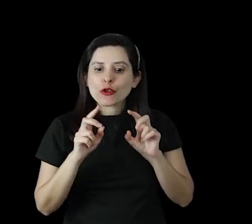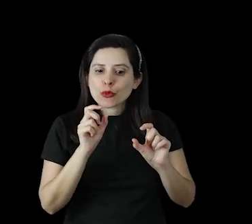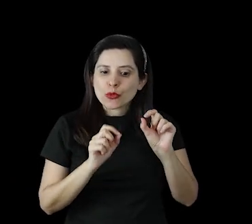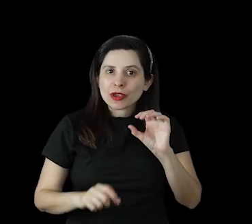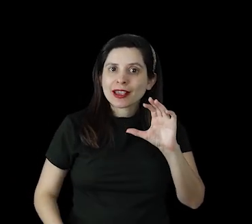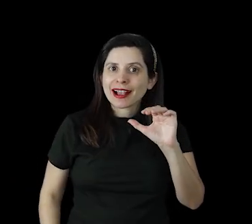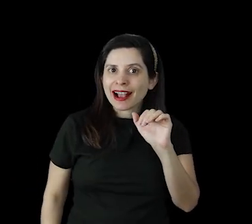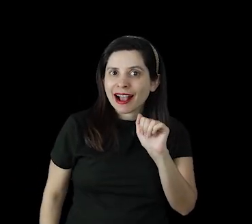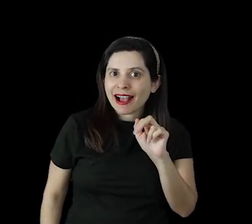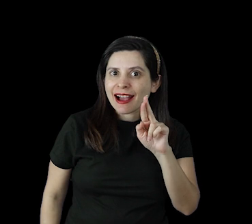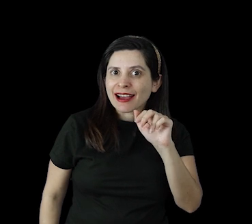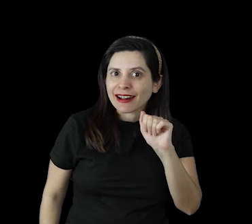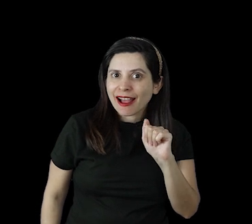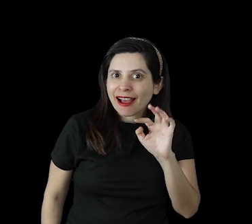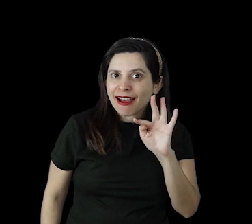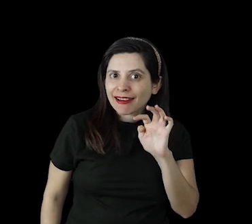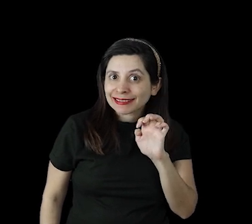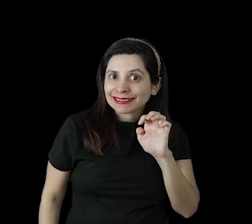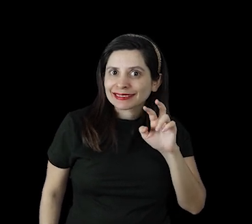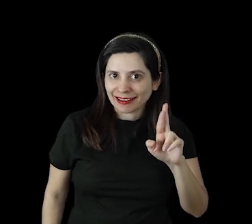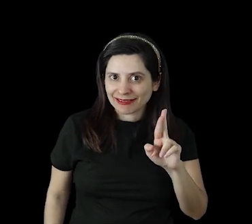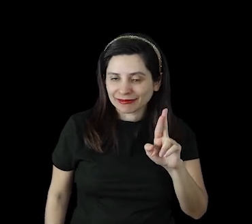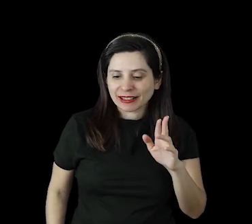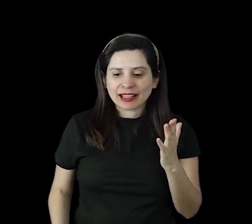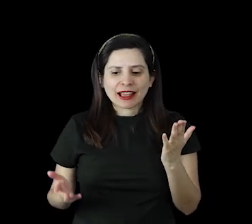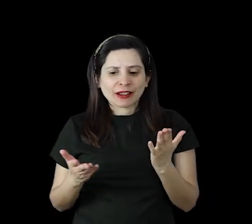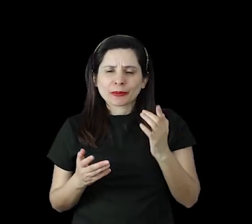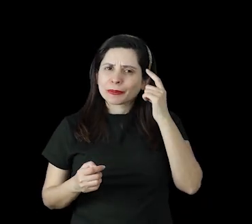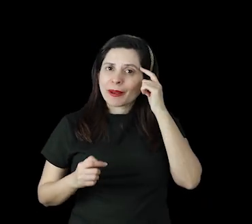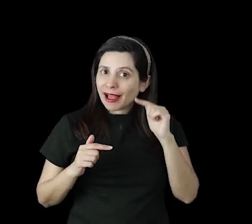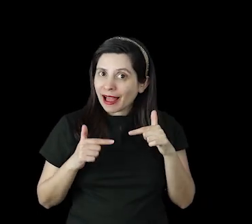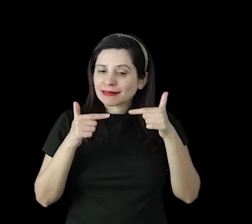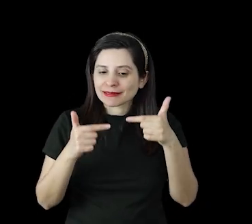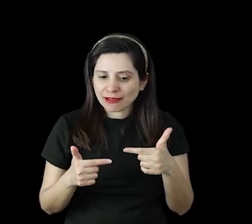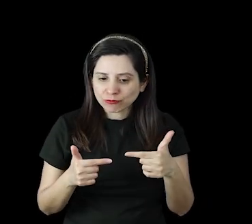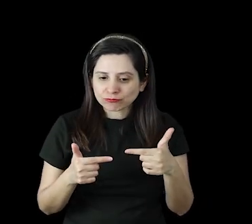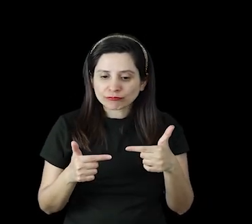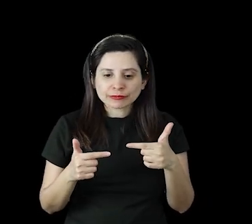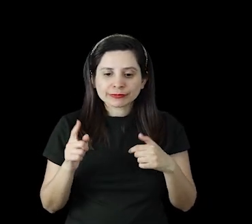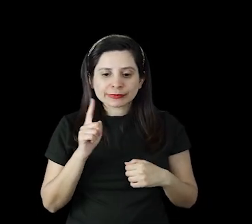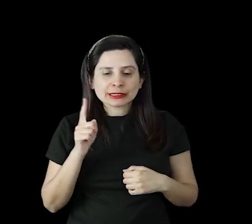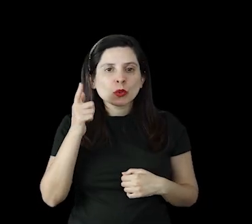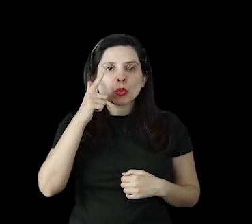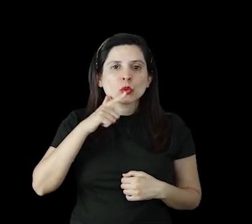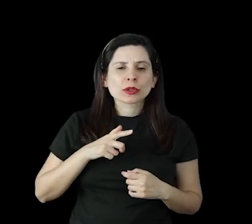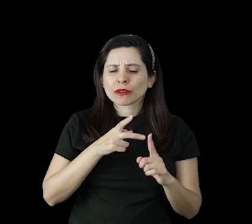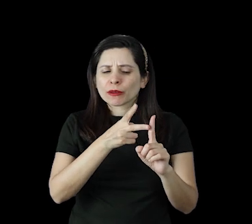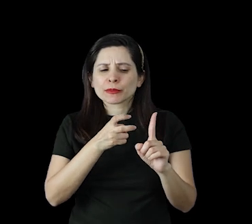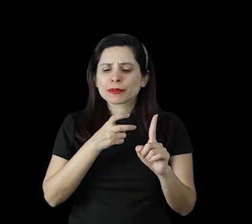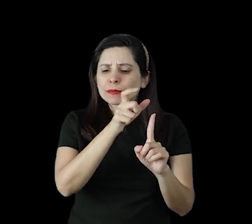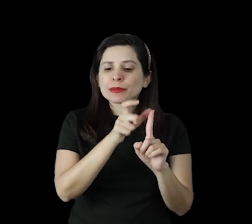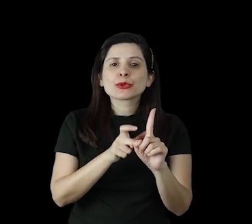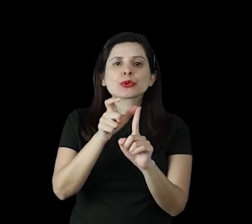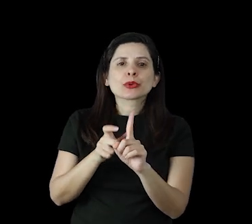né. Então, puxando por ação, a gente não consegue ver